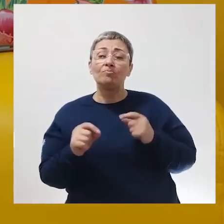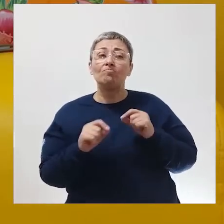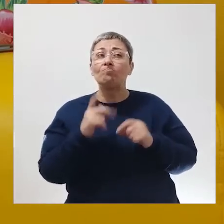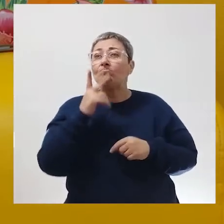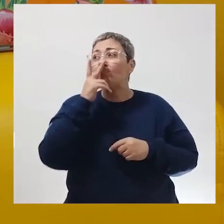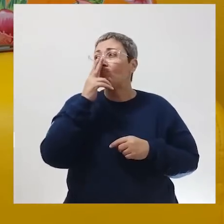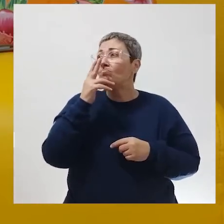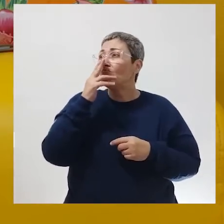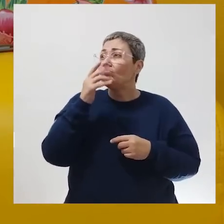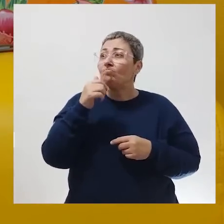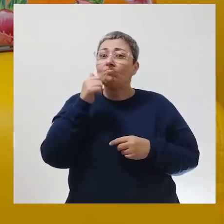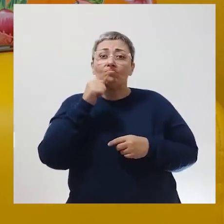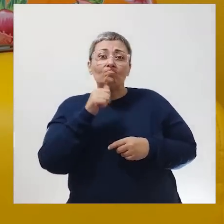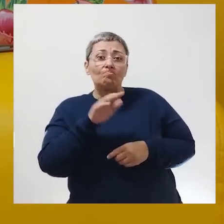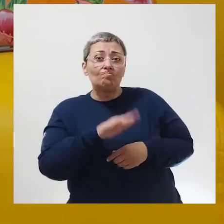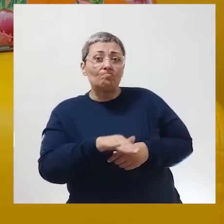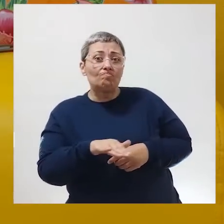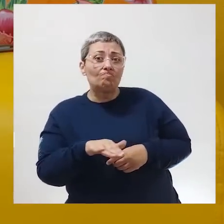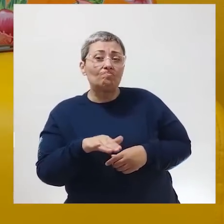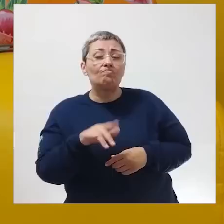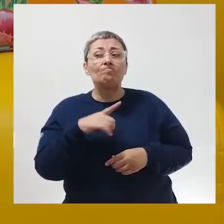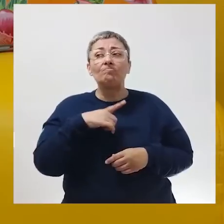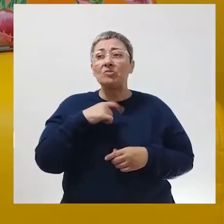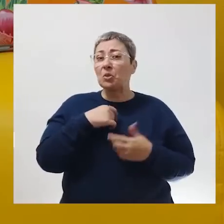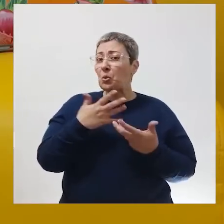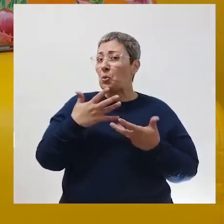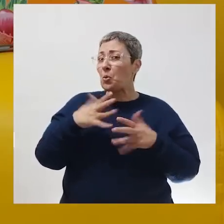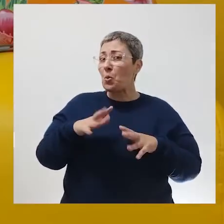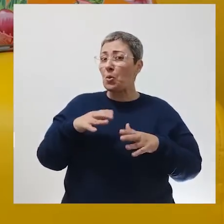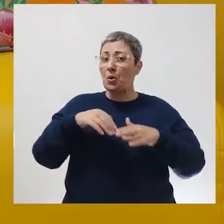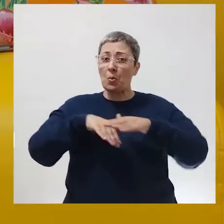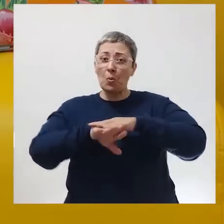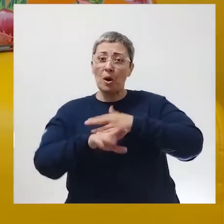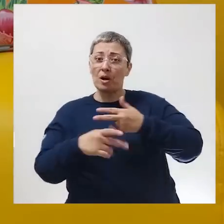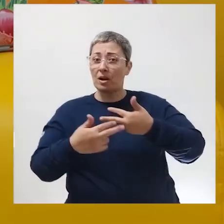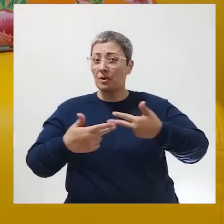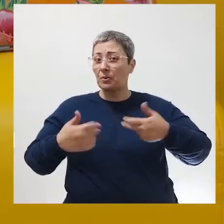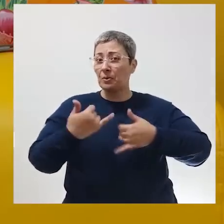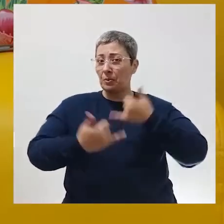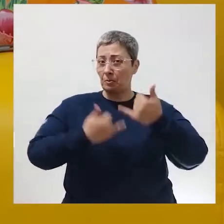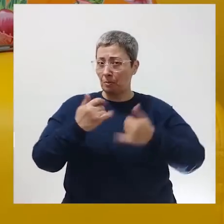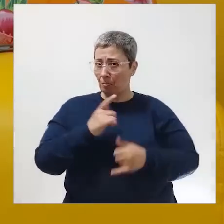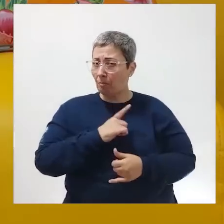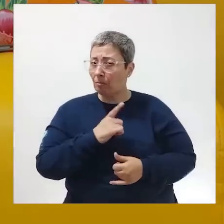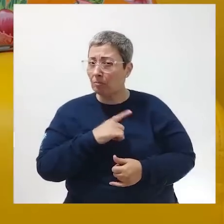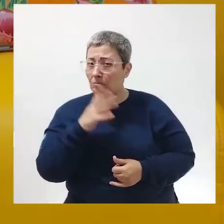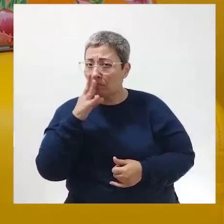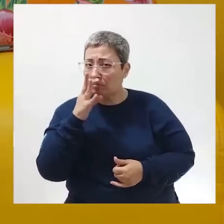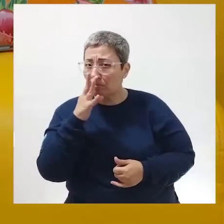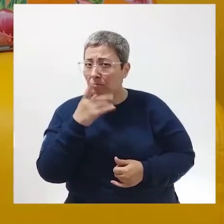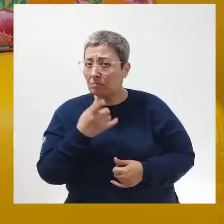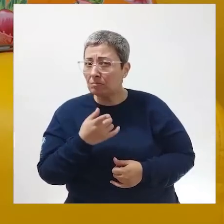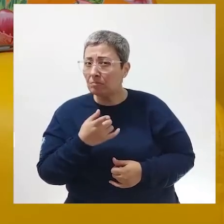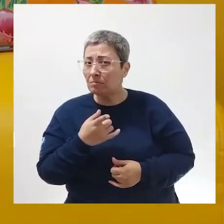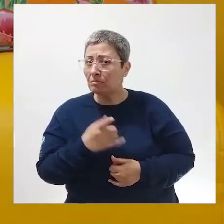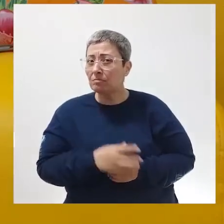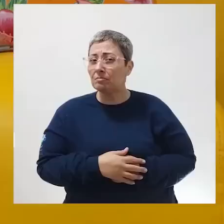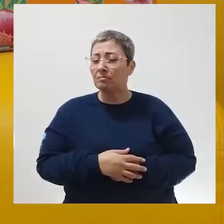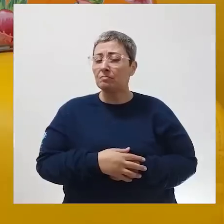E que tal uma menininha que não quer guardar seus brinquedos, tem?